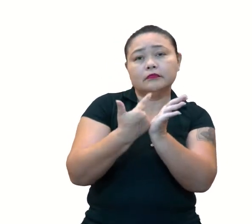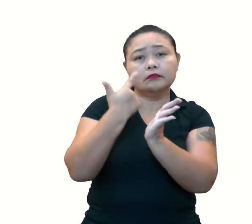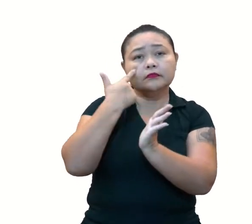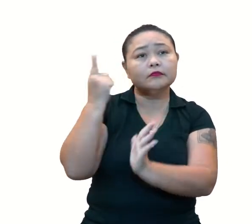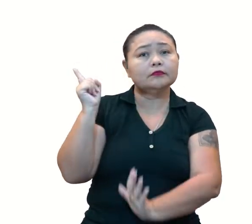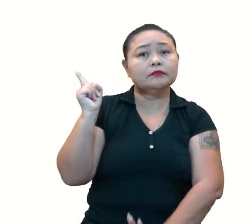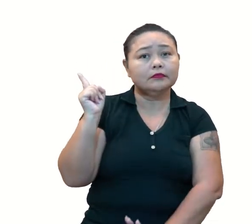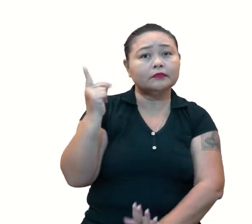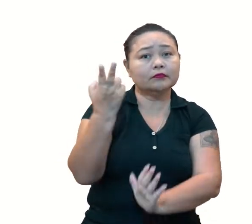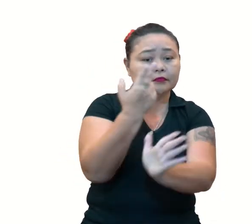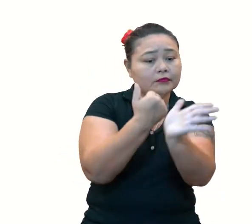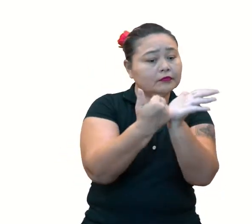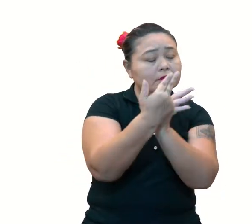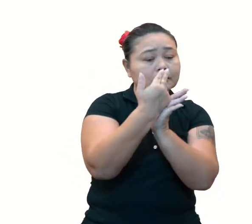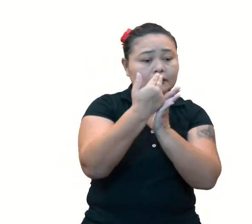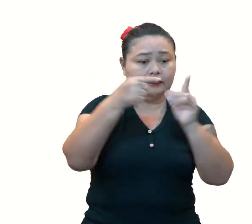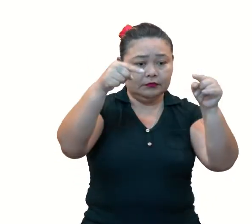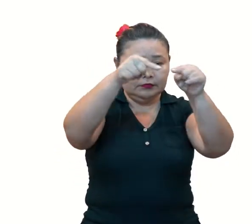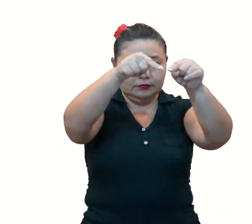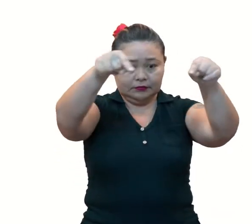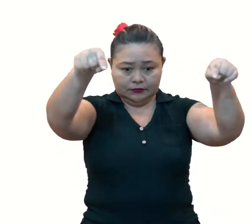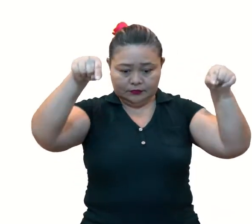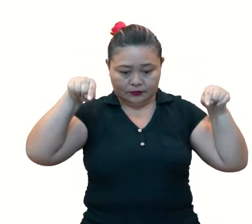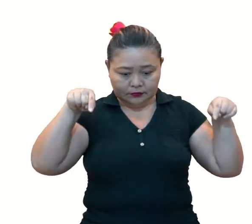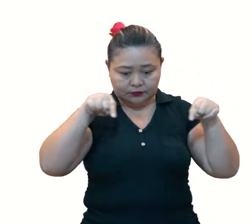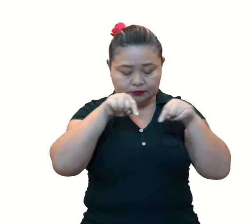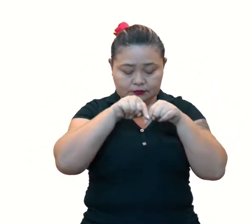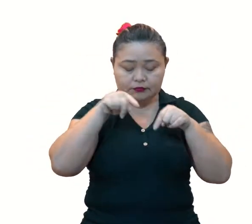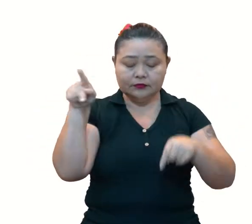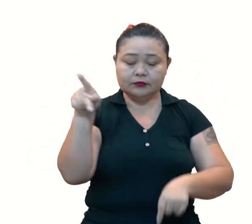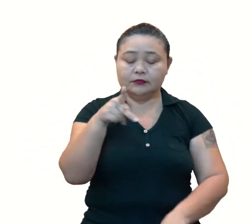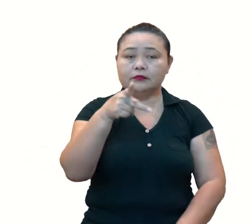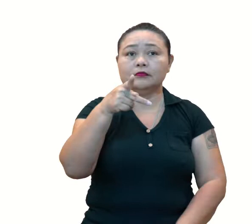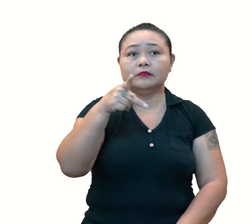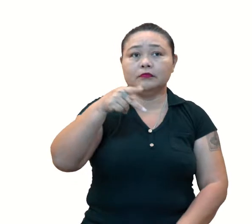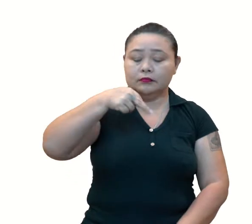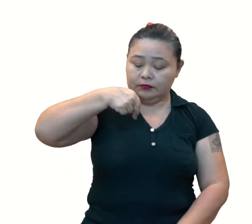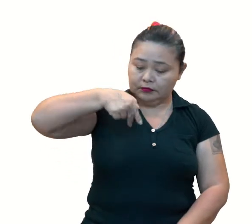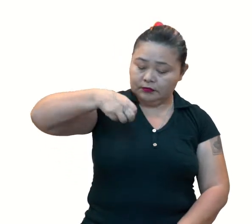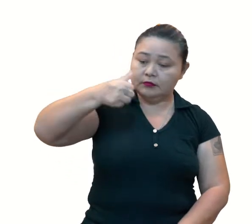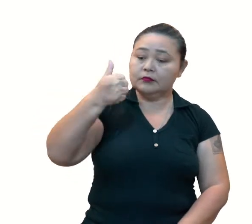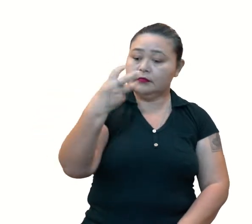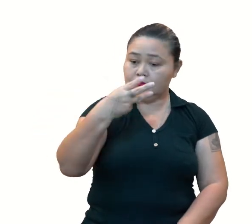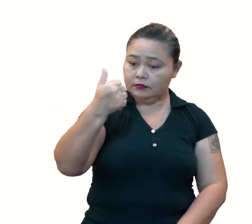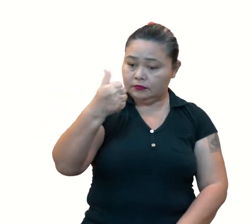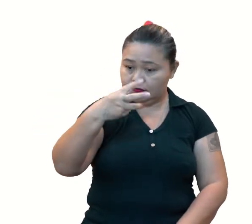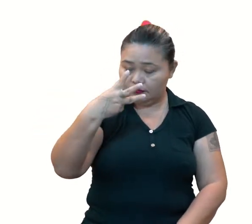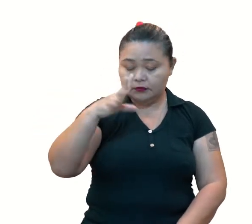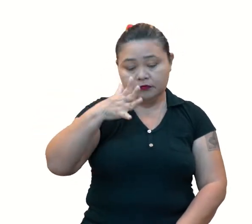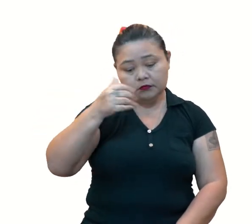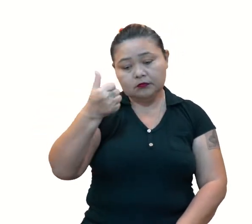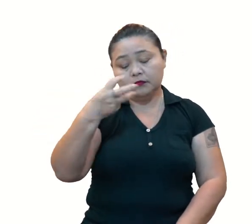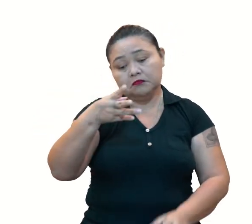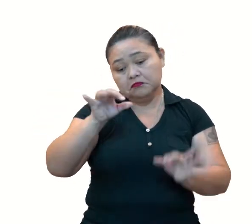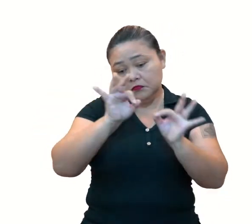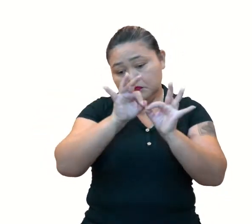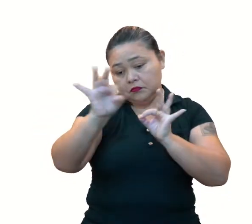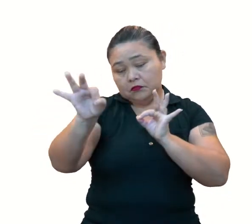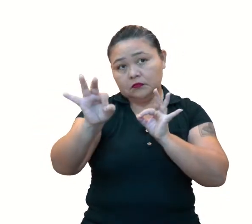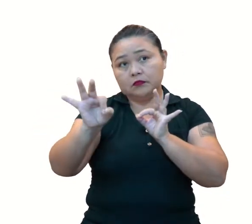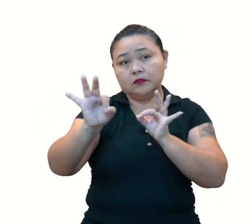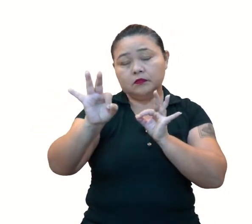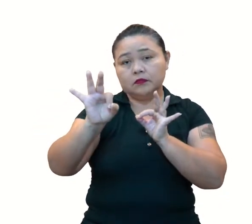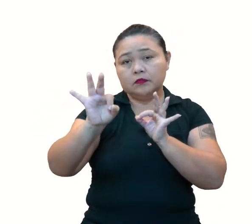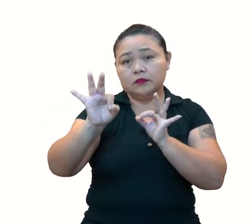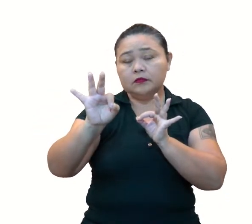aí. A gente tem o tanque, né? O professor Maurício andou aqui 13 passos, então mais ou menos 13 metros. E quando